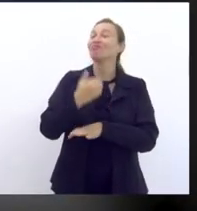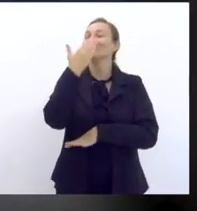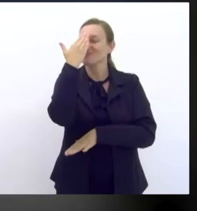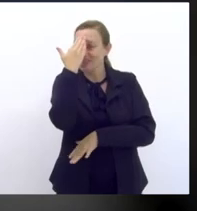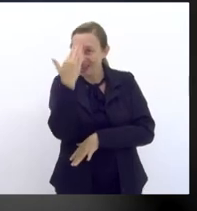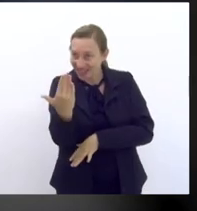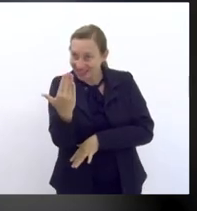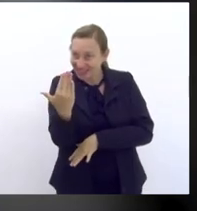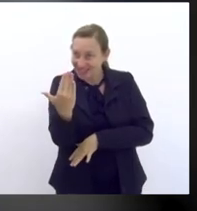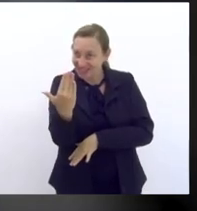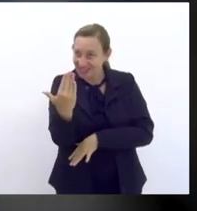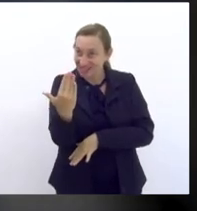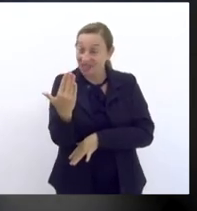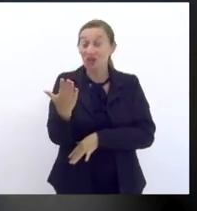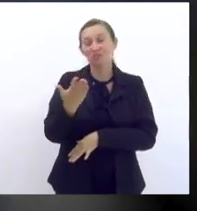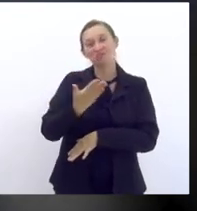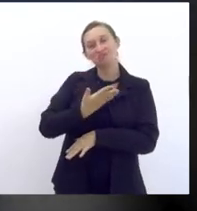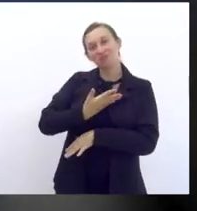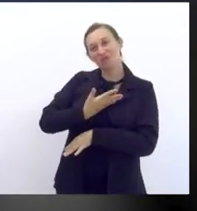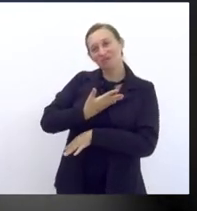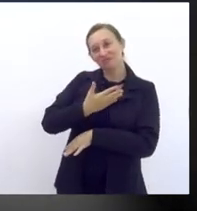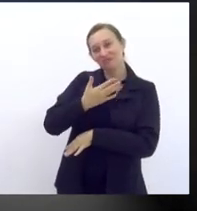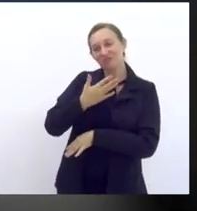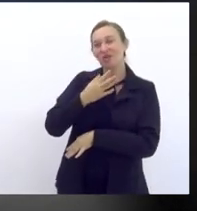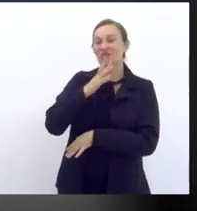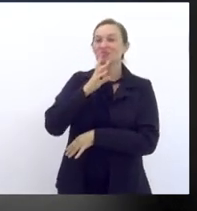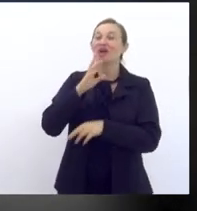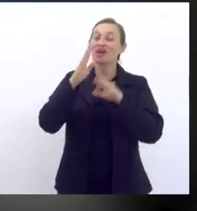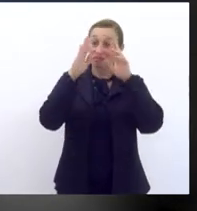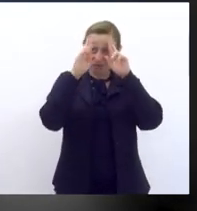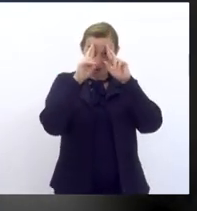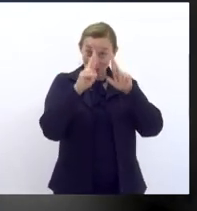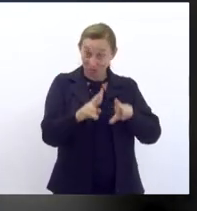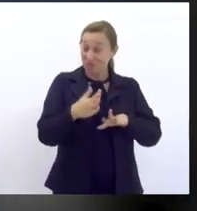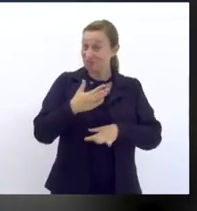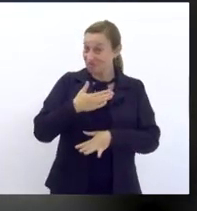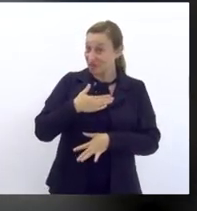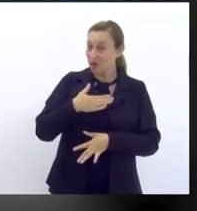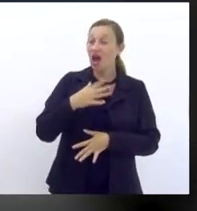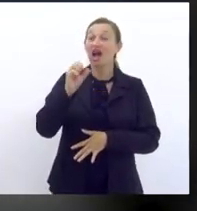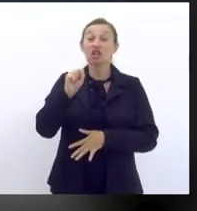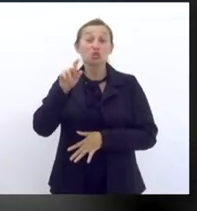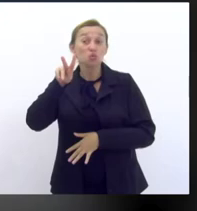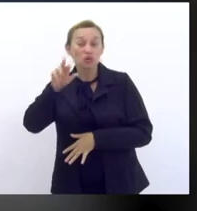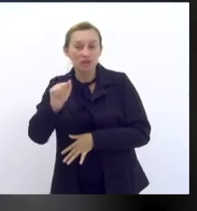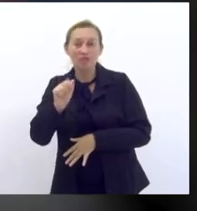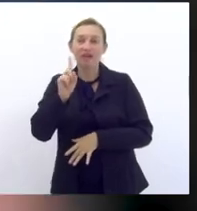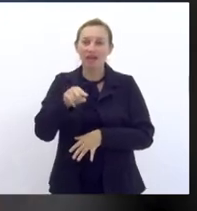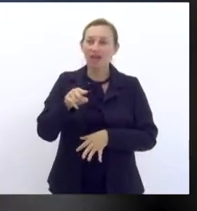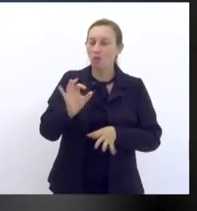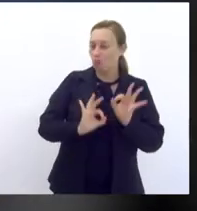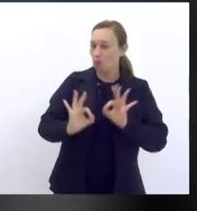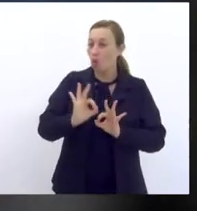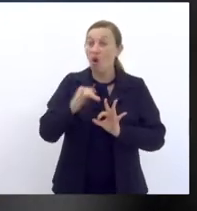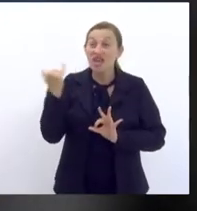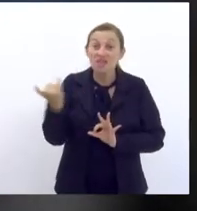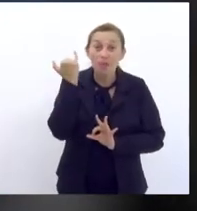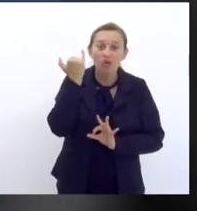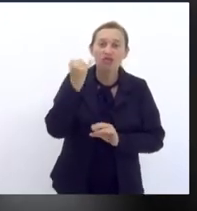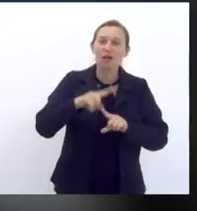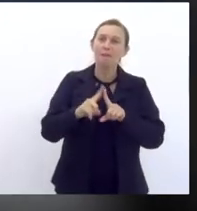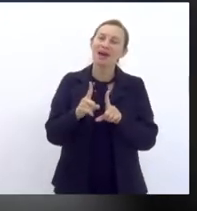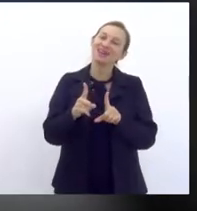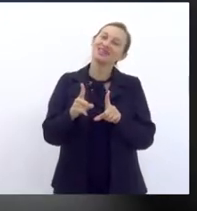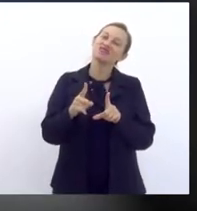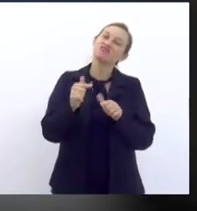meus agradecimento e que o meu reconhecimento meu respeito a suipa que é uma organização tão importante mas que